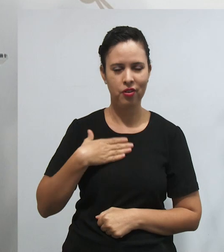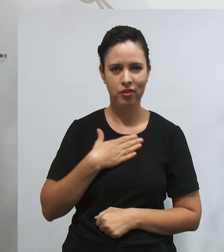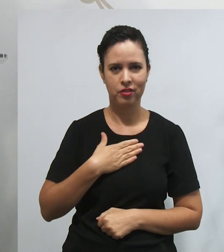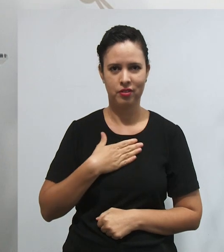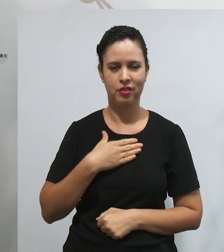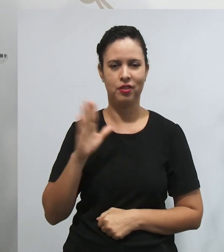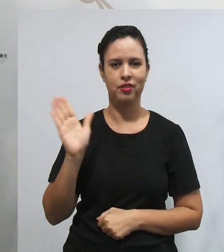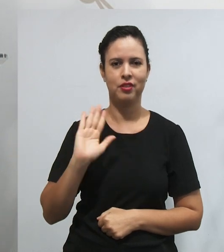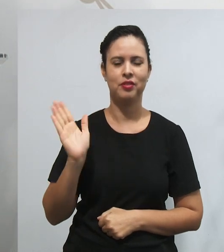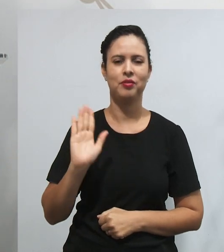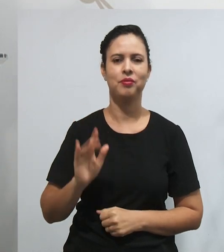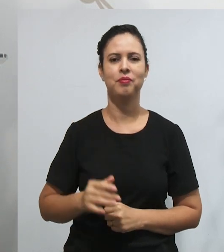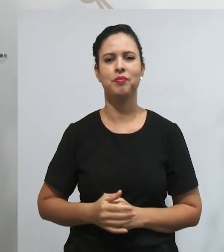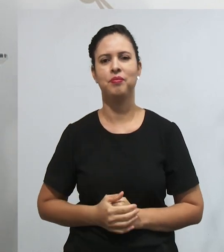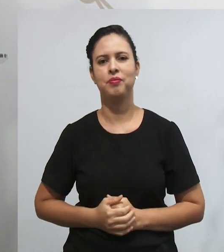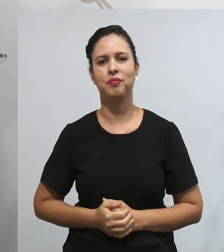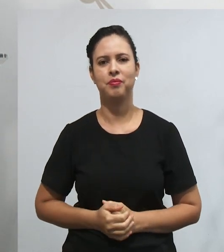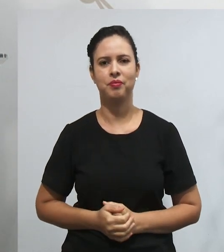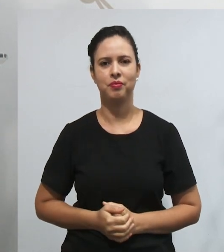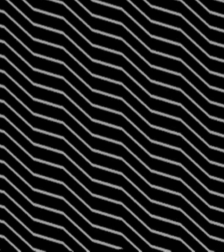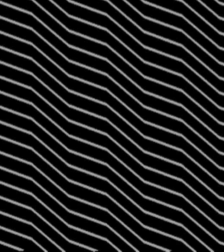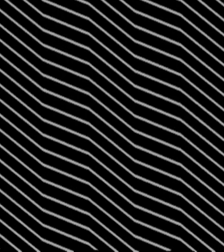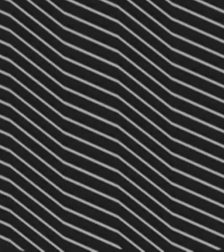vejo vocês na nossa próxima aula. Até lá!